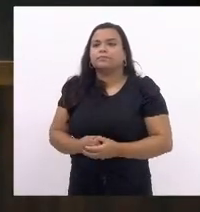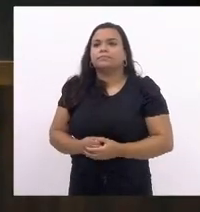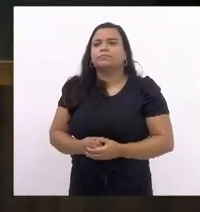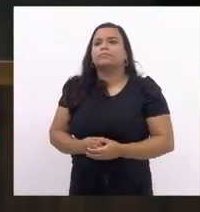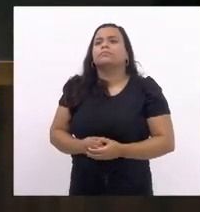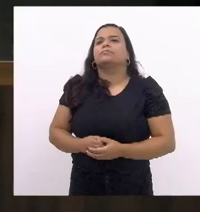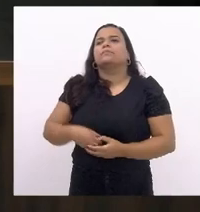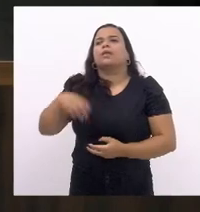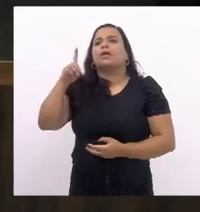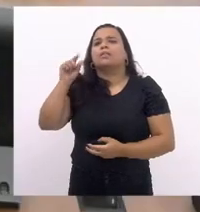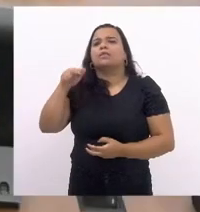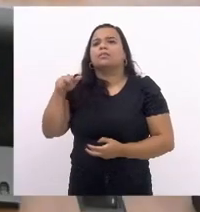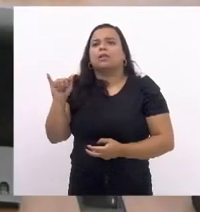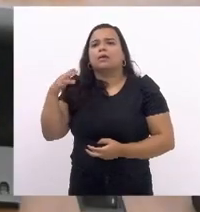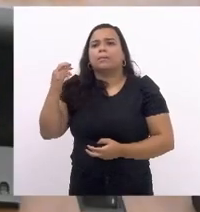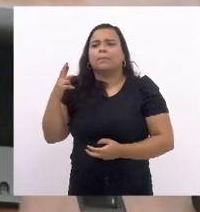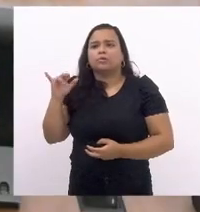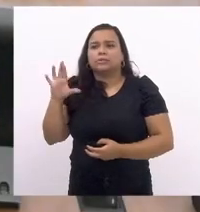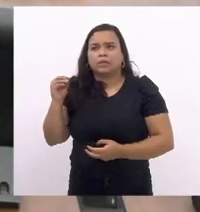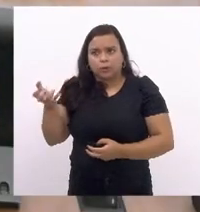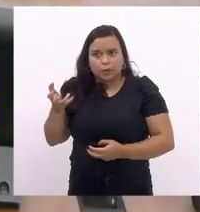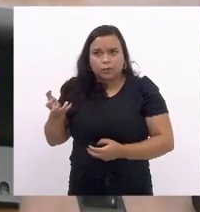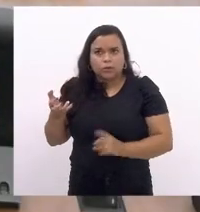Dani Monteiro, quer não?